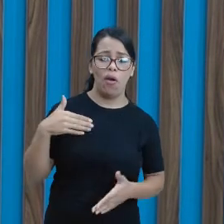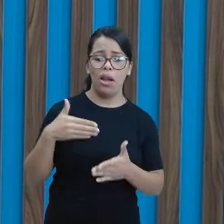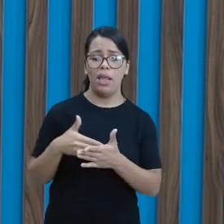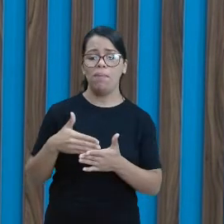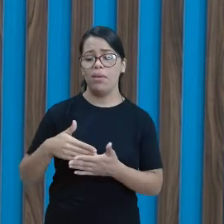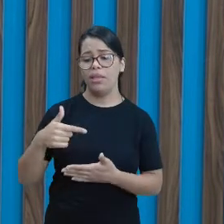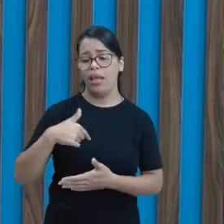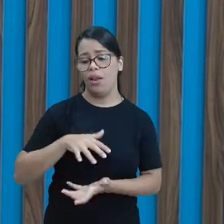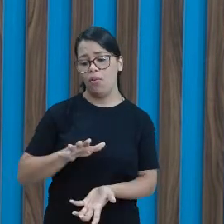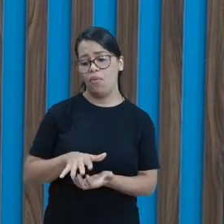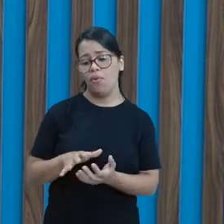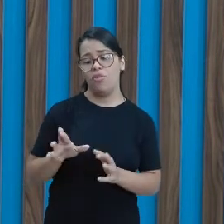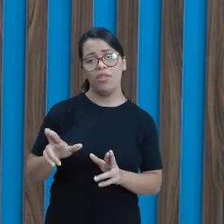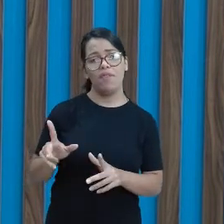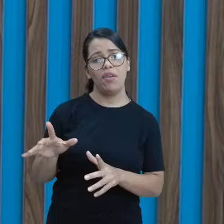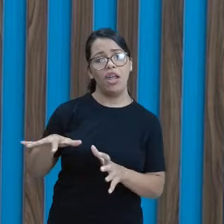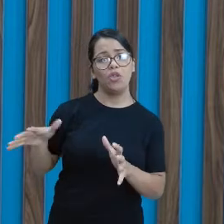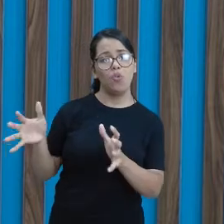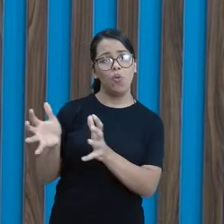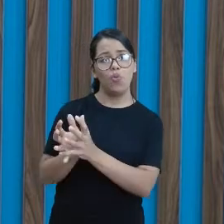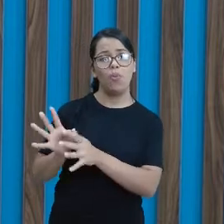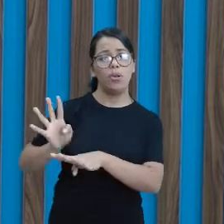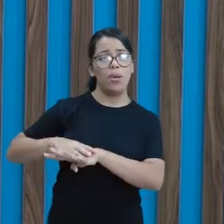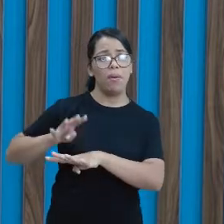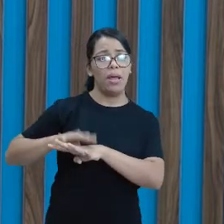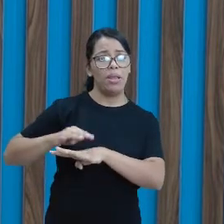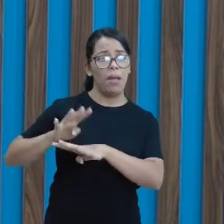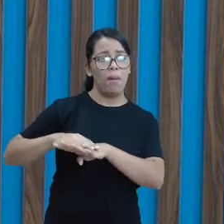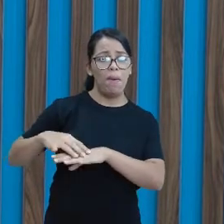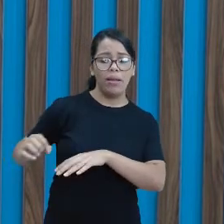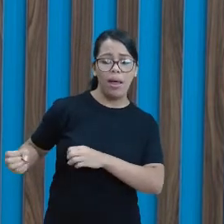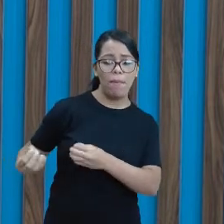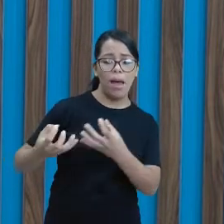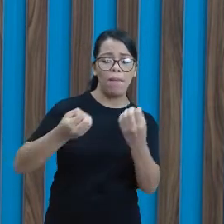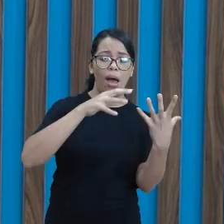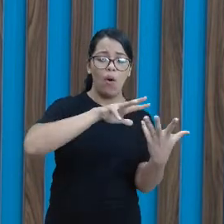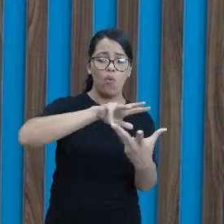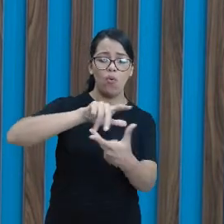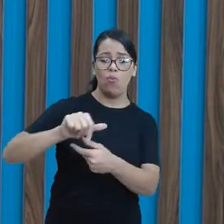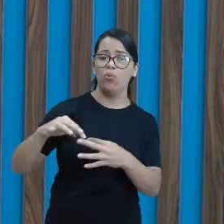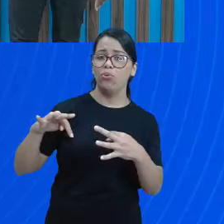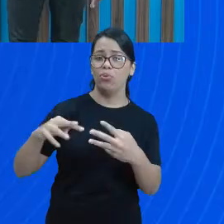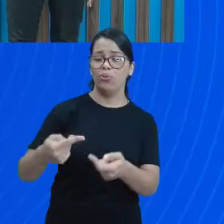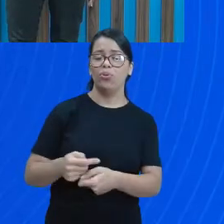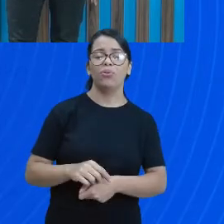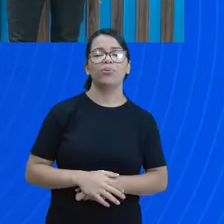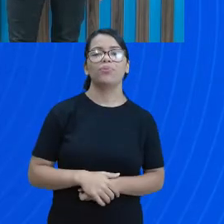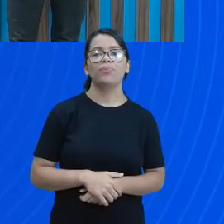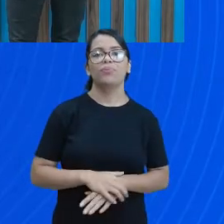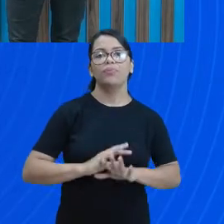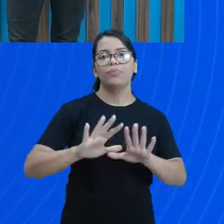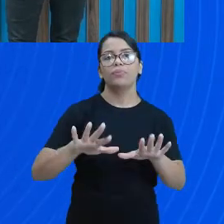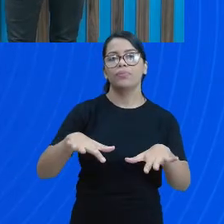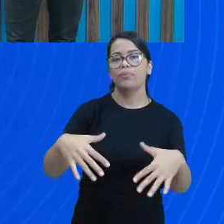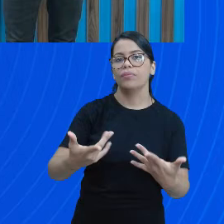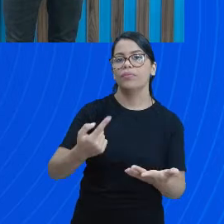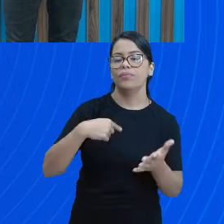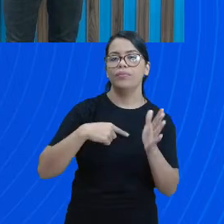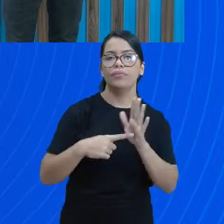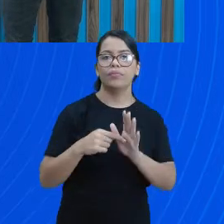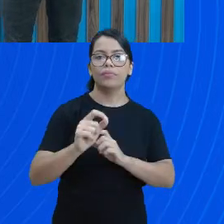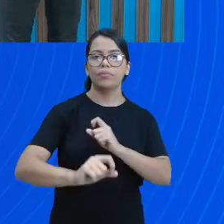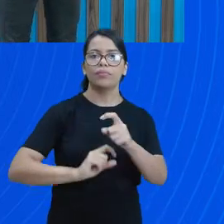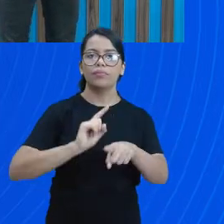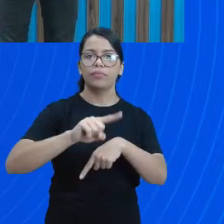de matemática que viaja muito, vive por aí viajando o mundo, né? Conhecendo o mundo e fazendo. Então, gente, olha, por que a gente colocou isso? Porque na